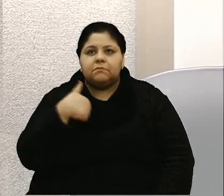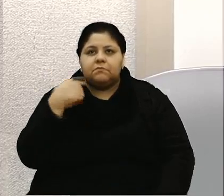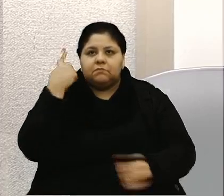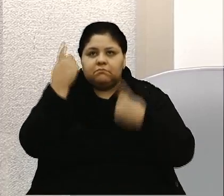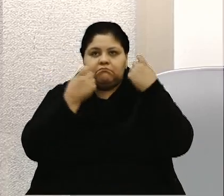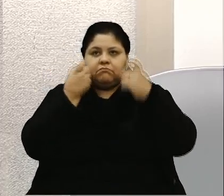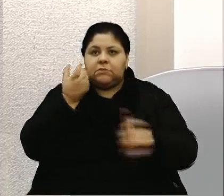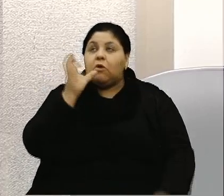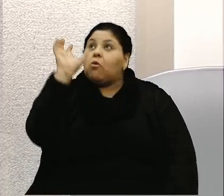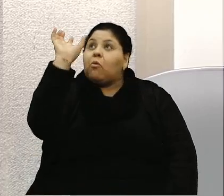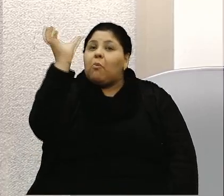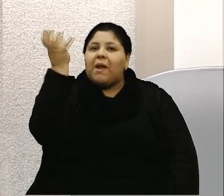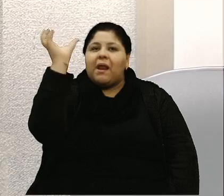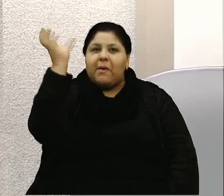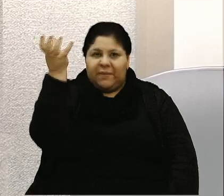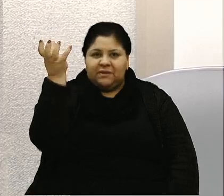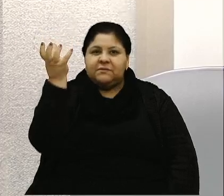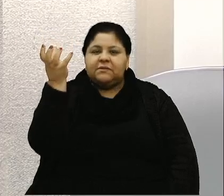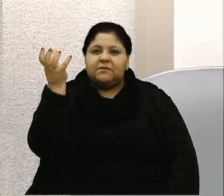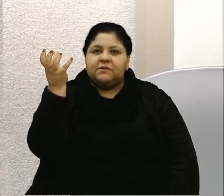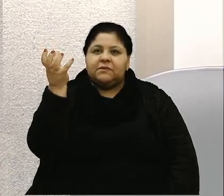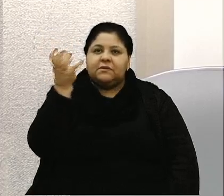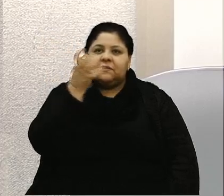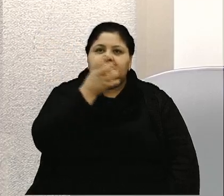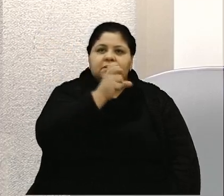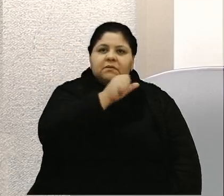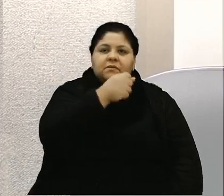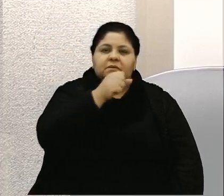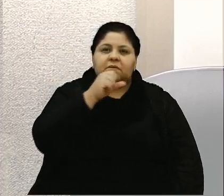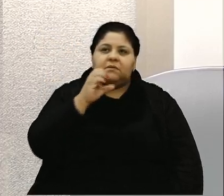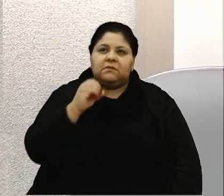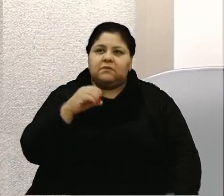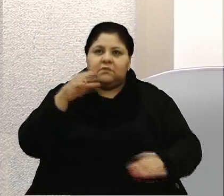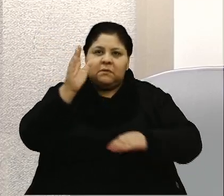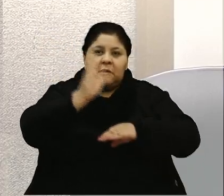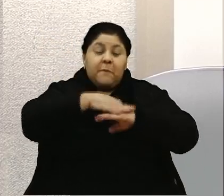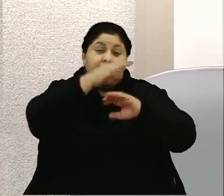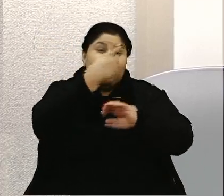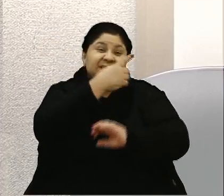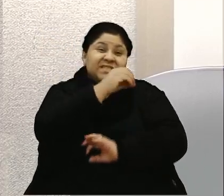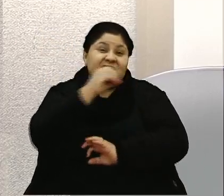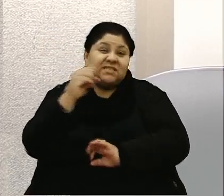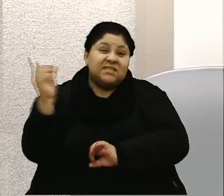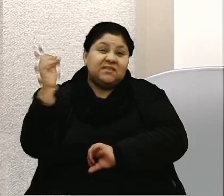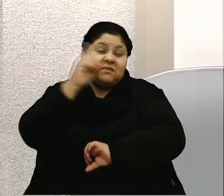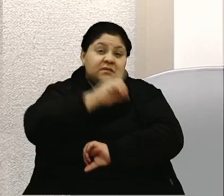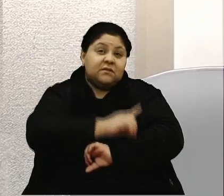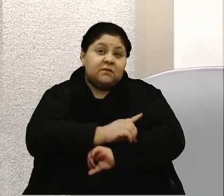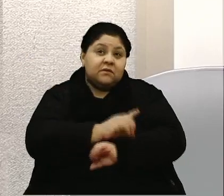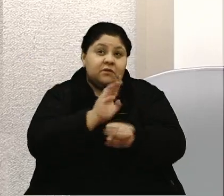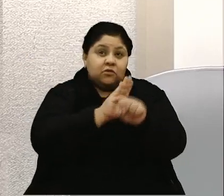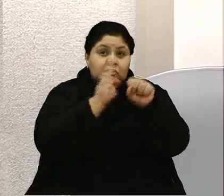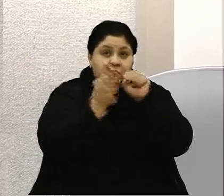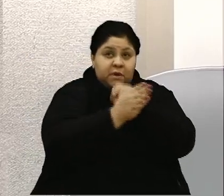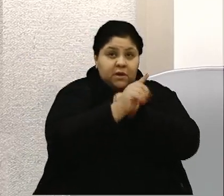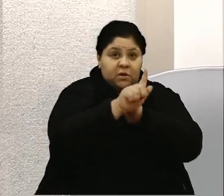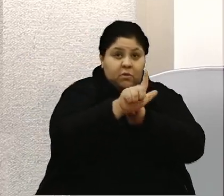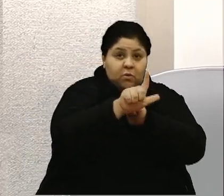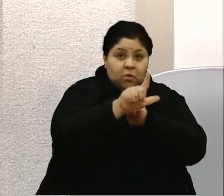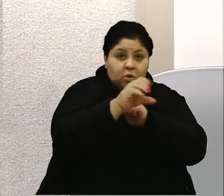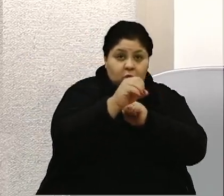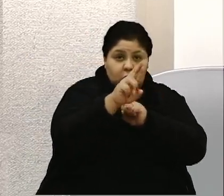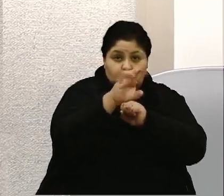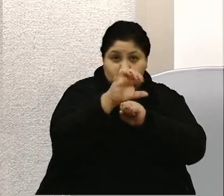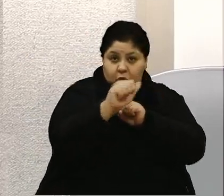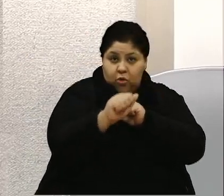lâmpadas que foi nesse sentido, que são 80 ou mais de 100 dias. Só que talvez lá no bairro Glória, que está lá 80